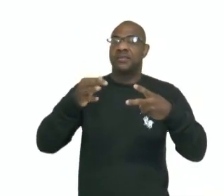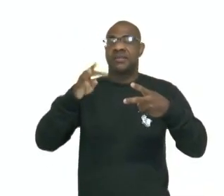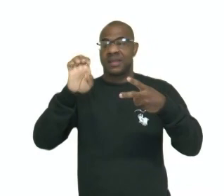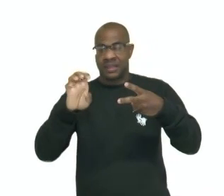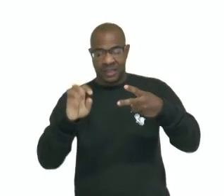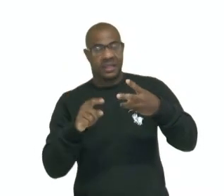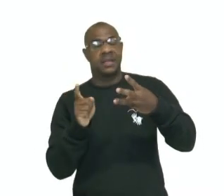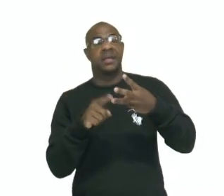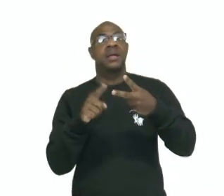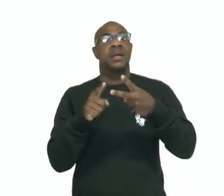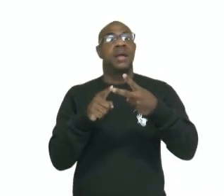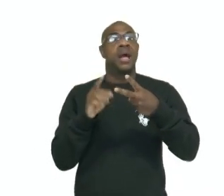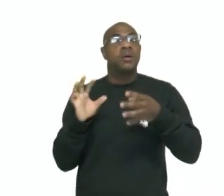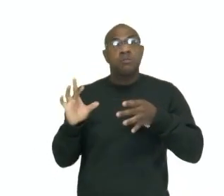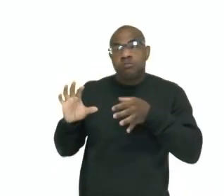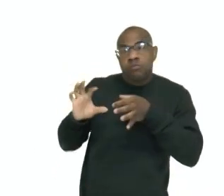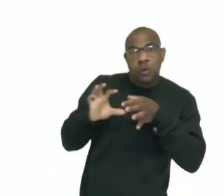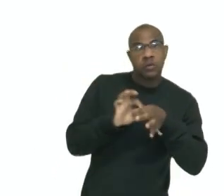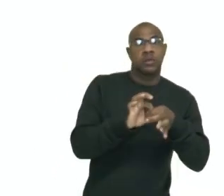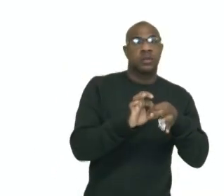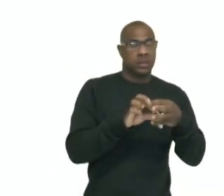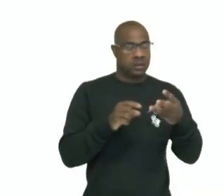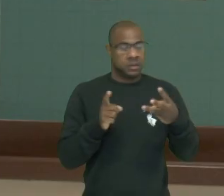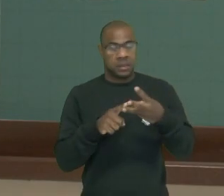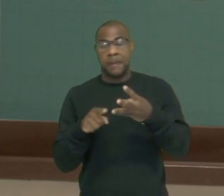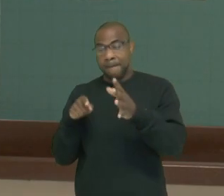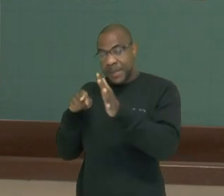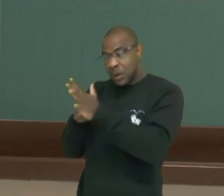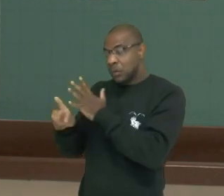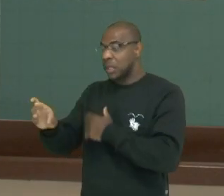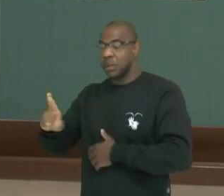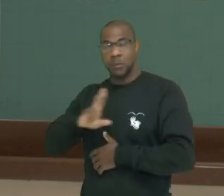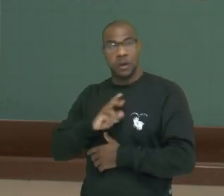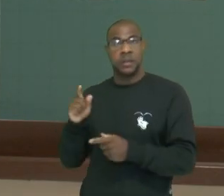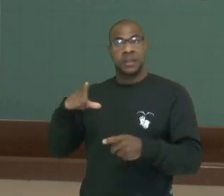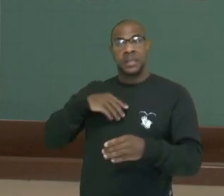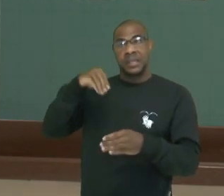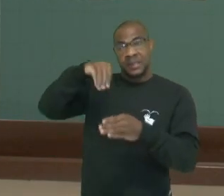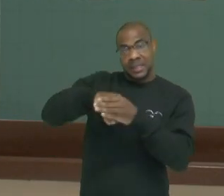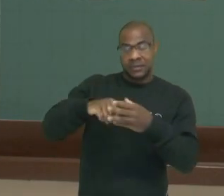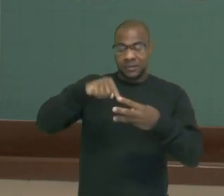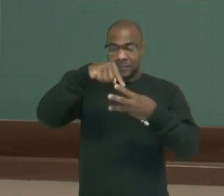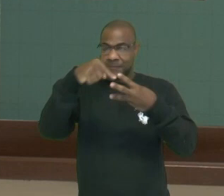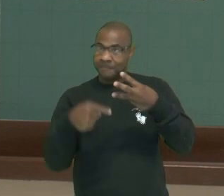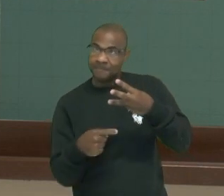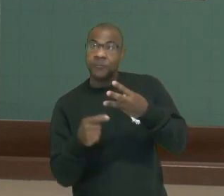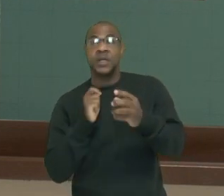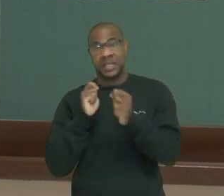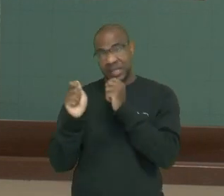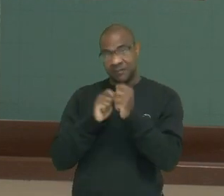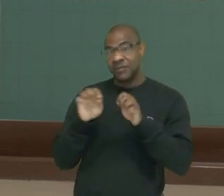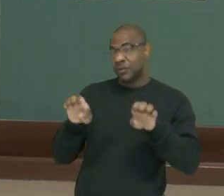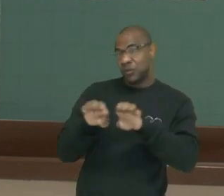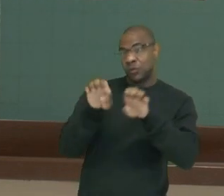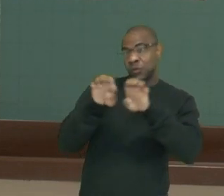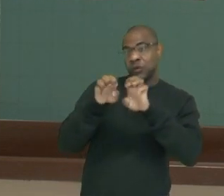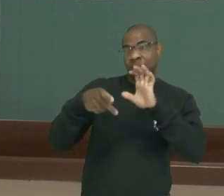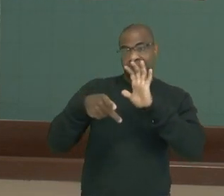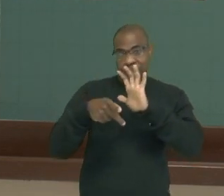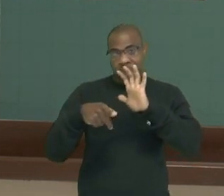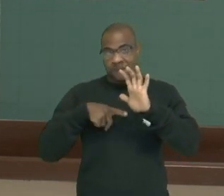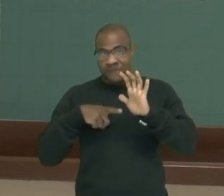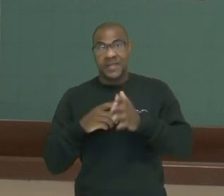a contextualização e perguntas e respostas. Opcional, em determinados momentos encontramos